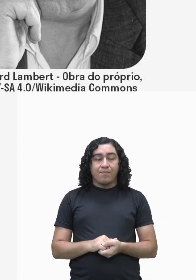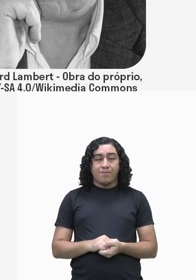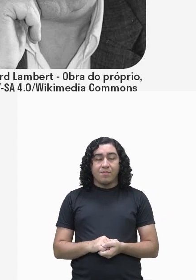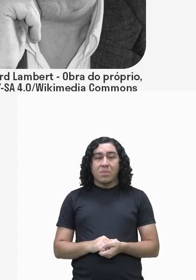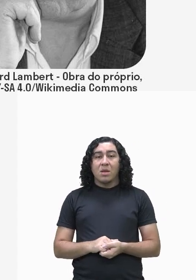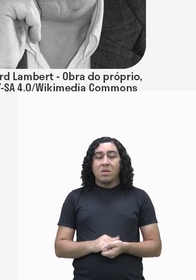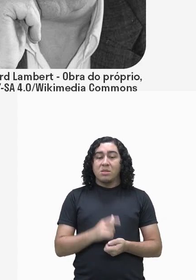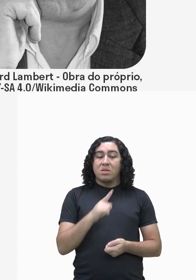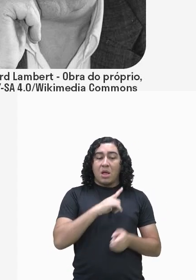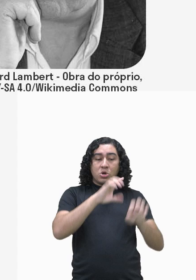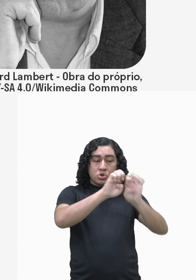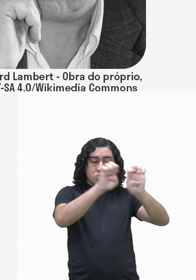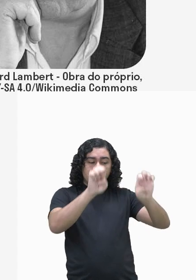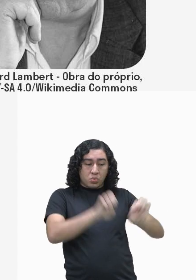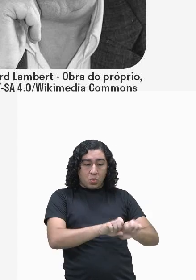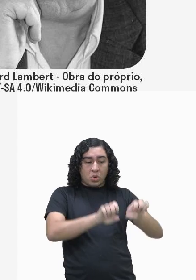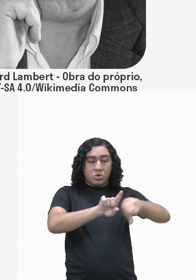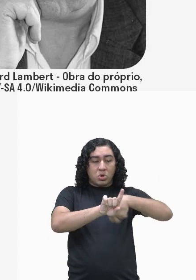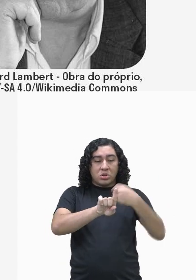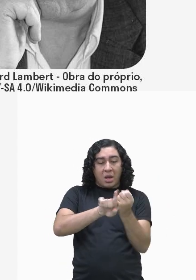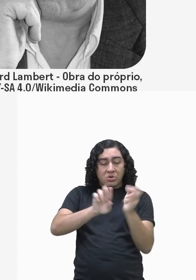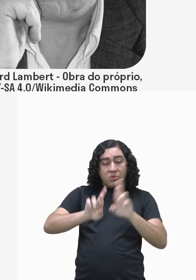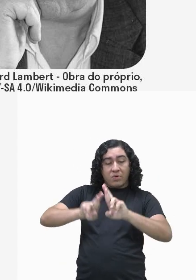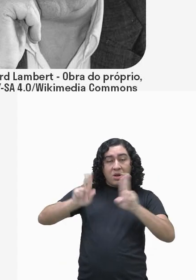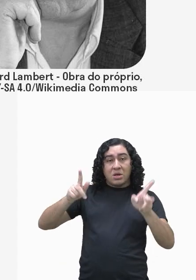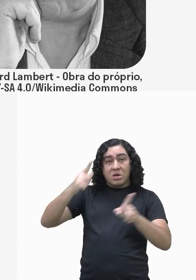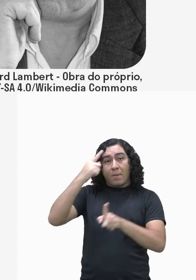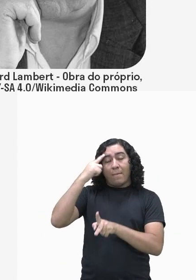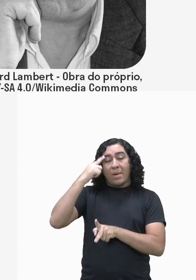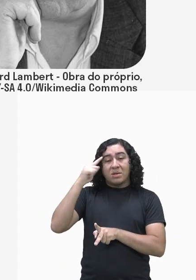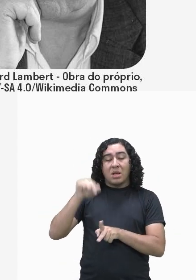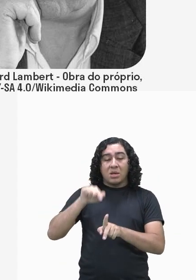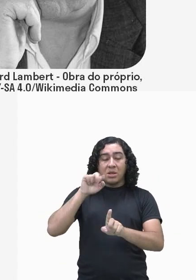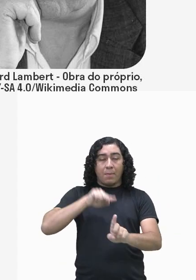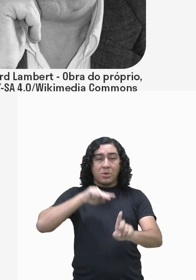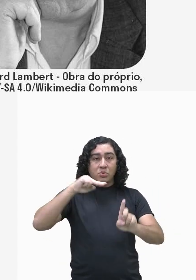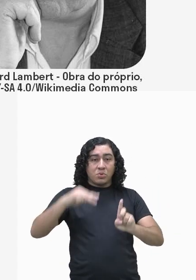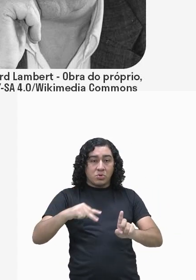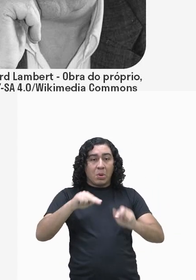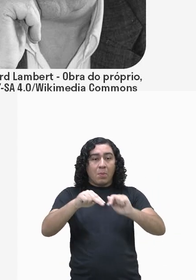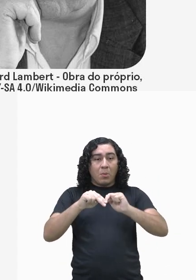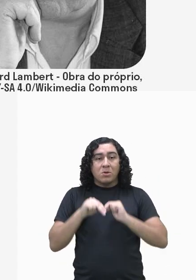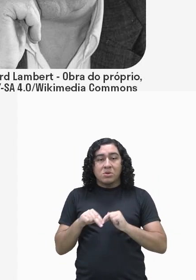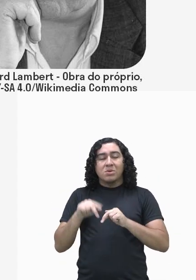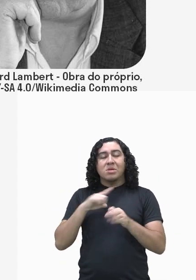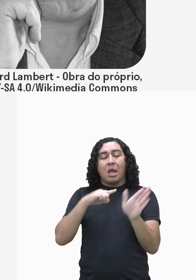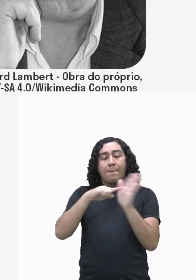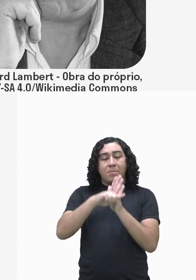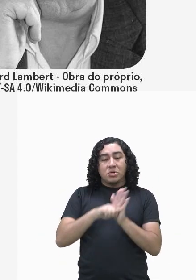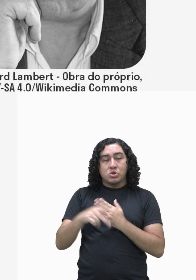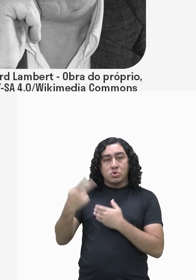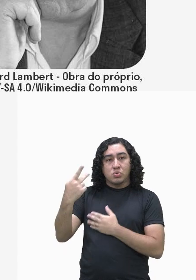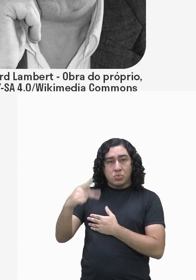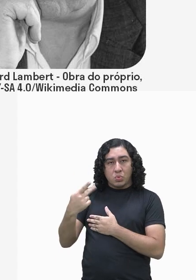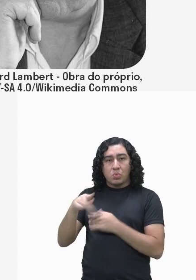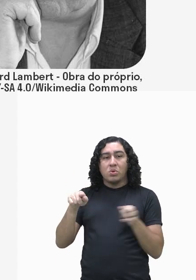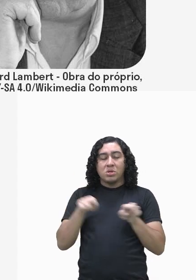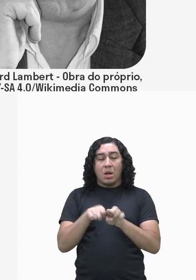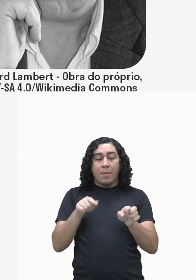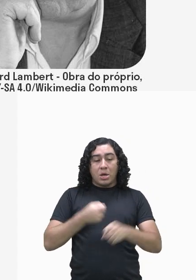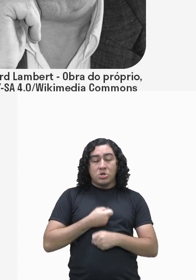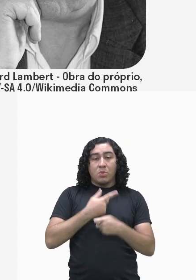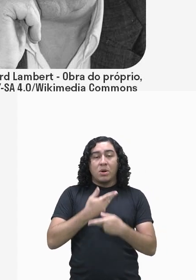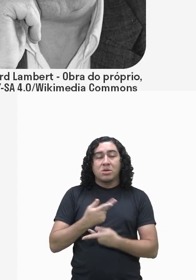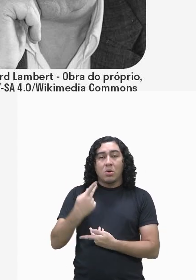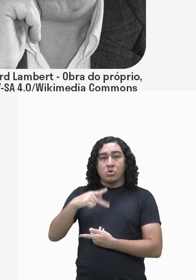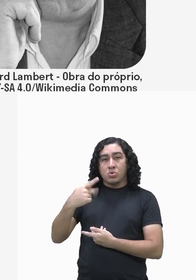estruturas sociais. Pensando dessa forma, por este modo de pesquisar, de expor seu